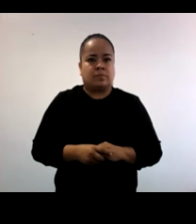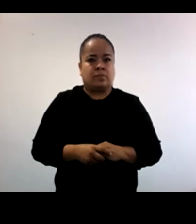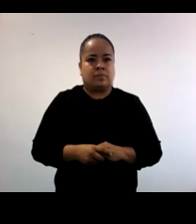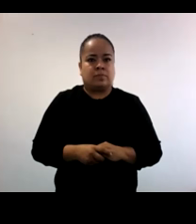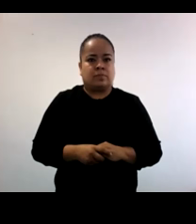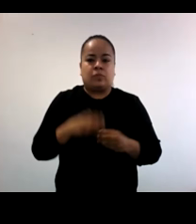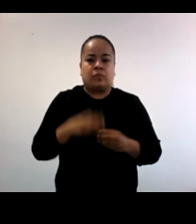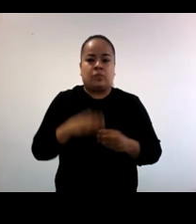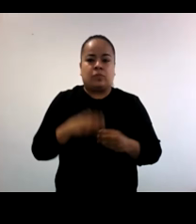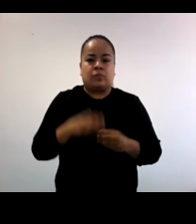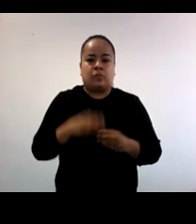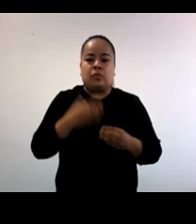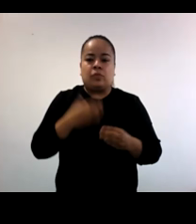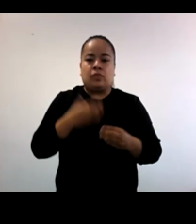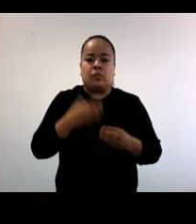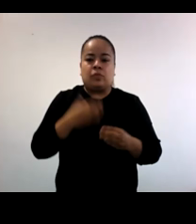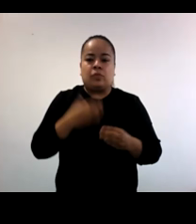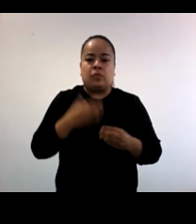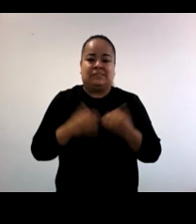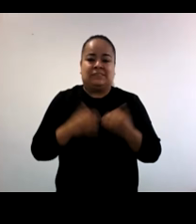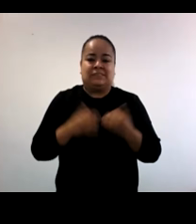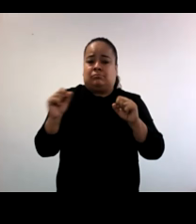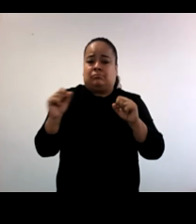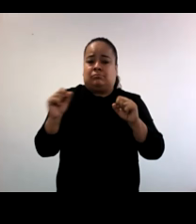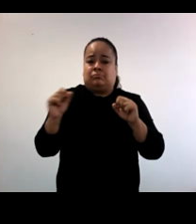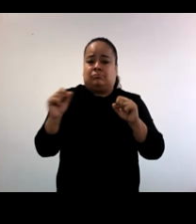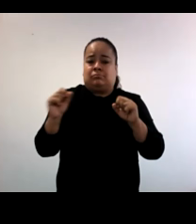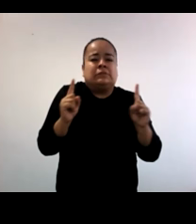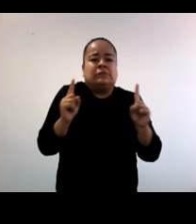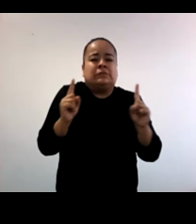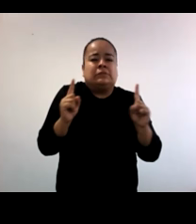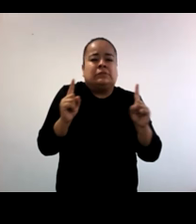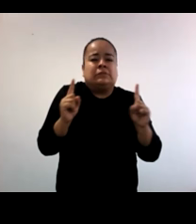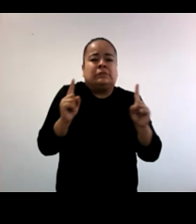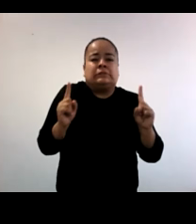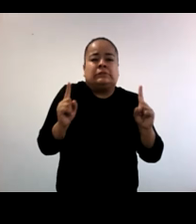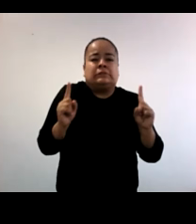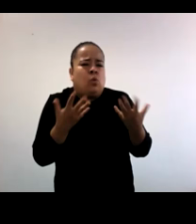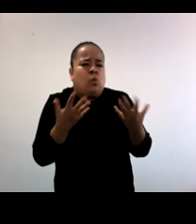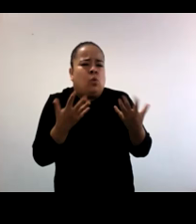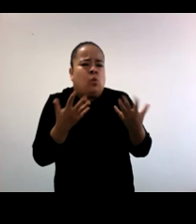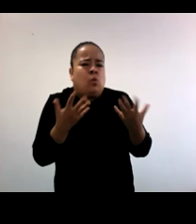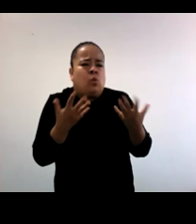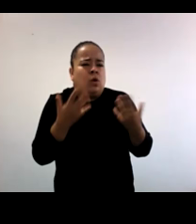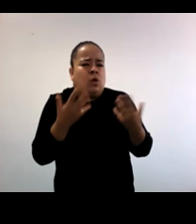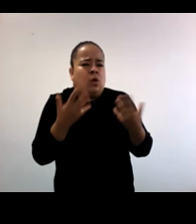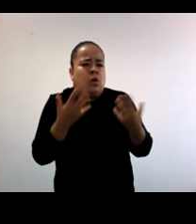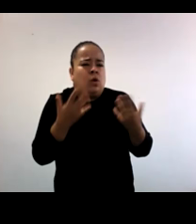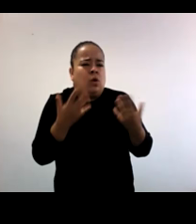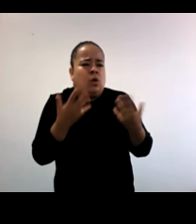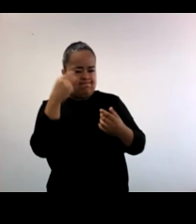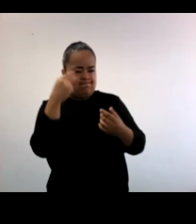Esta apresentação é breve, a intenção é entrar no tema que tem a ver com eventos massivos.